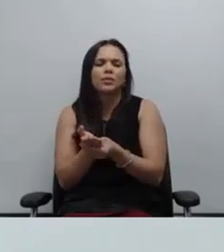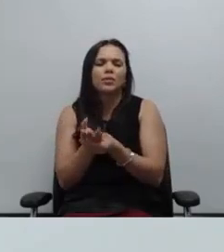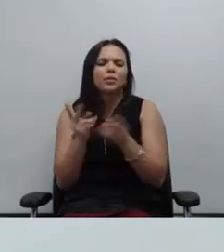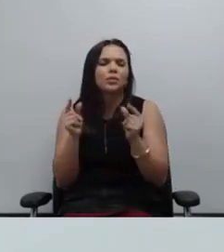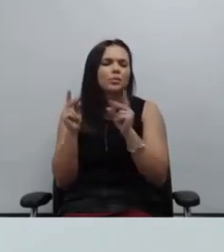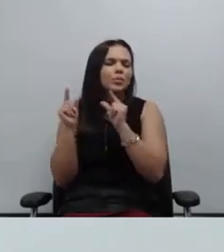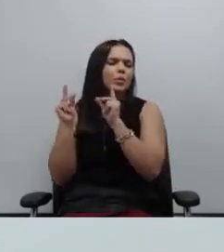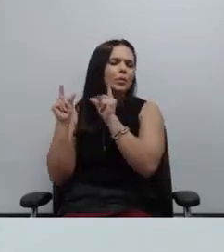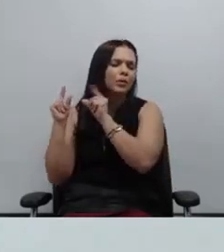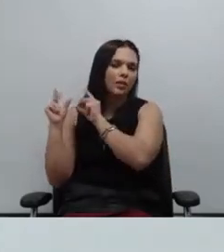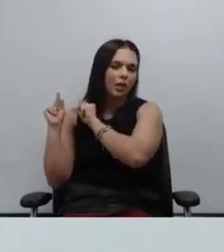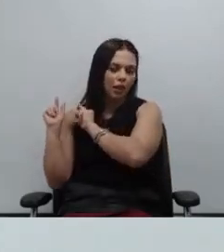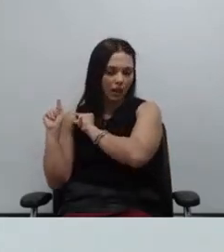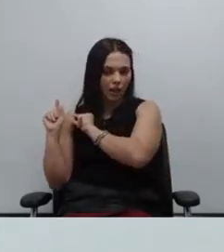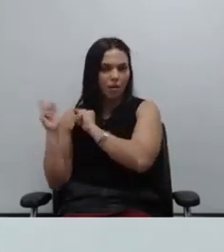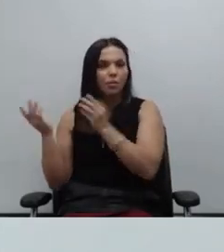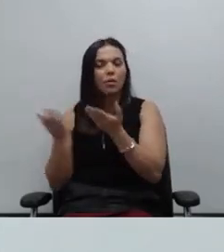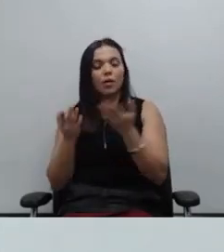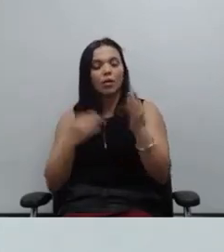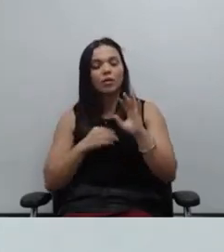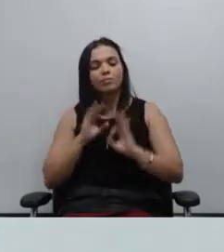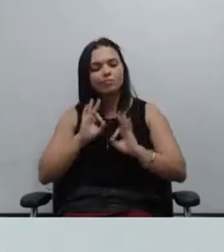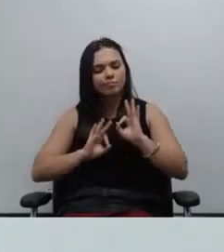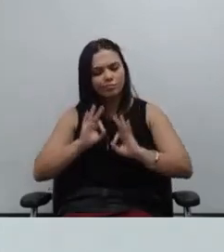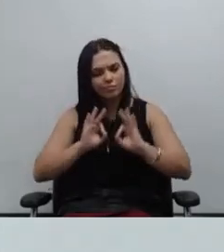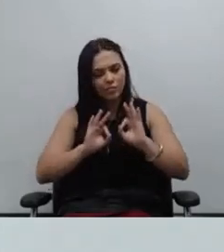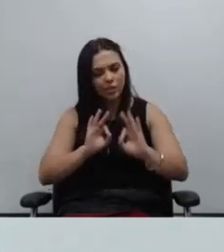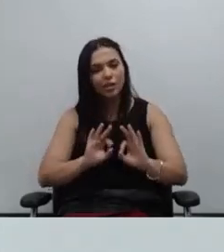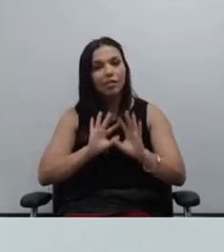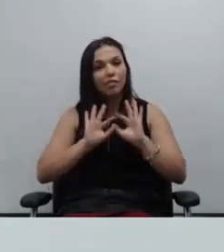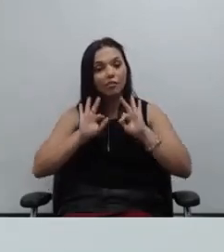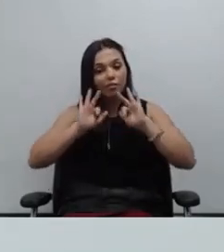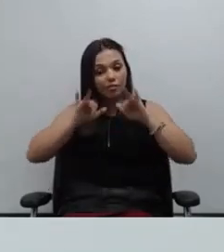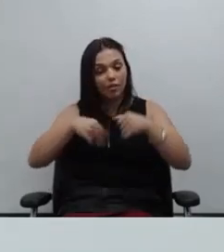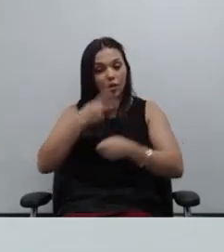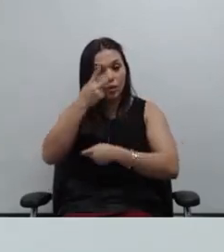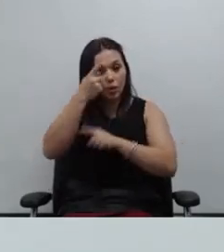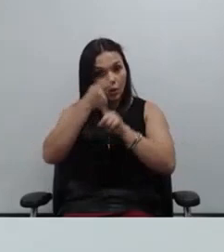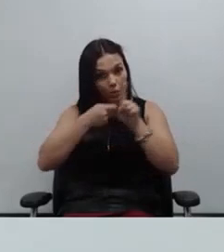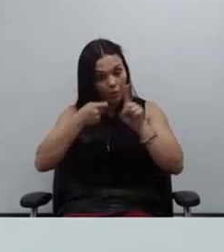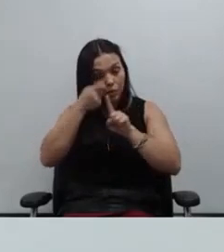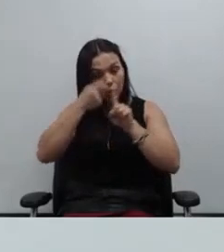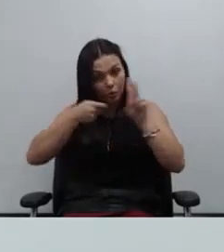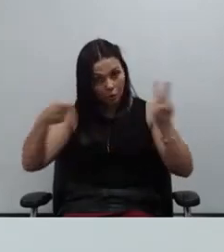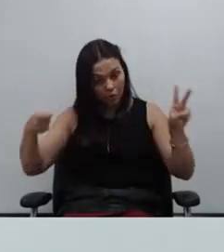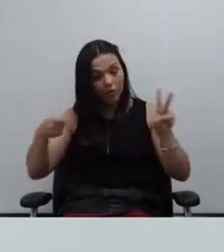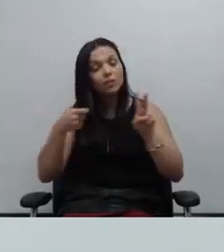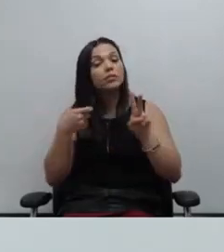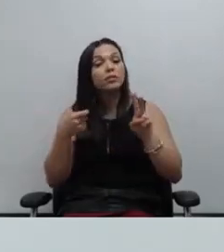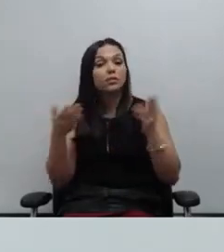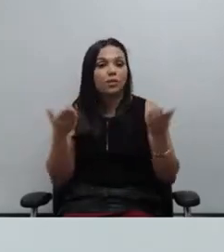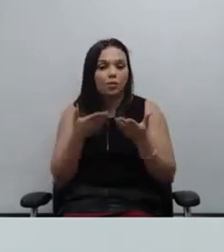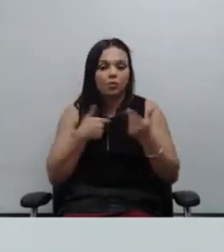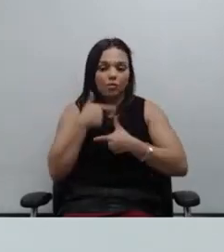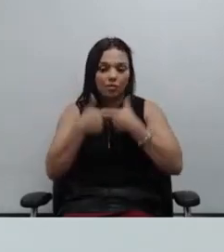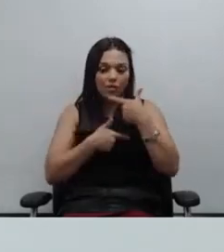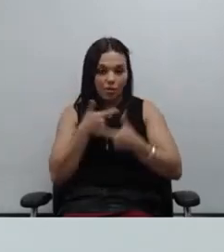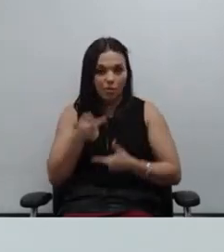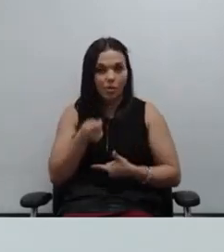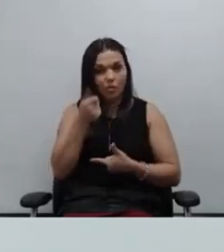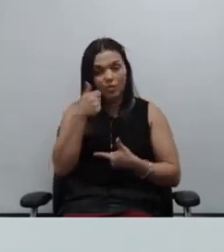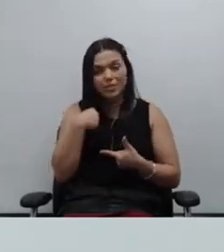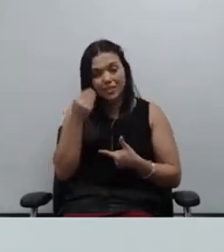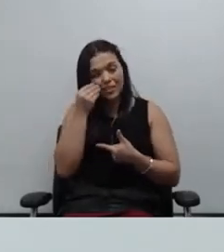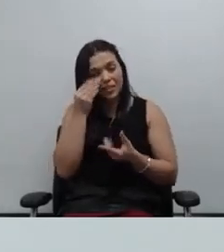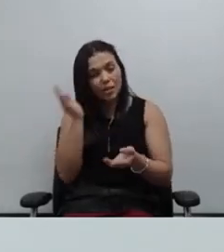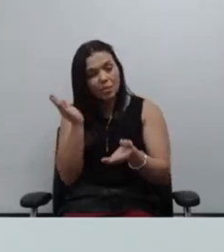que me antecedeu. Estou tentando agora, ainda nesse final, desses 2 meses que eu possuo nesse mandato, conseguir apreciar todos os processos, não